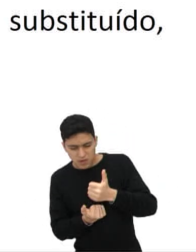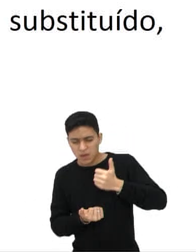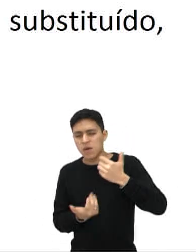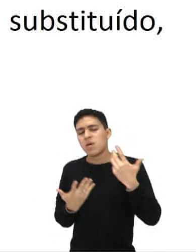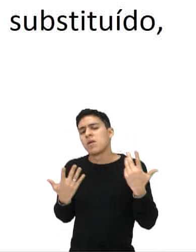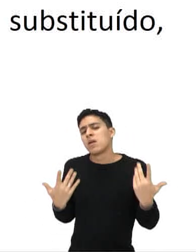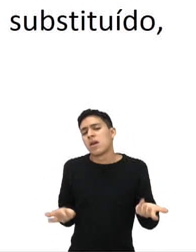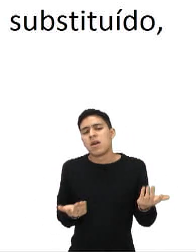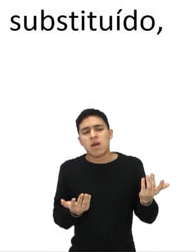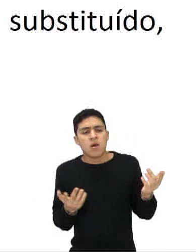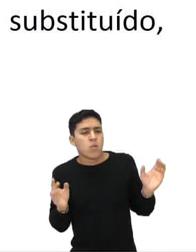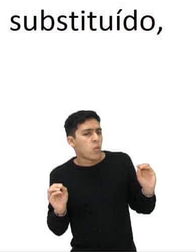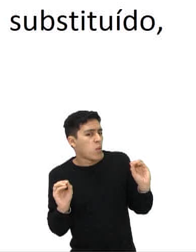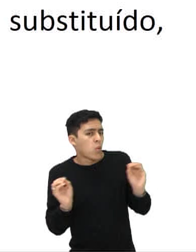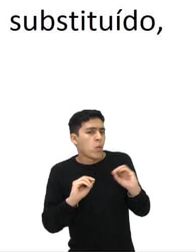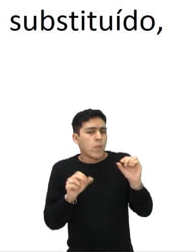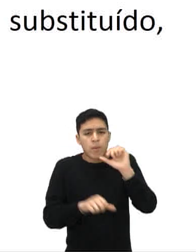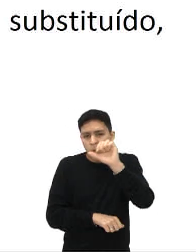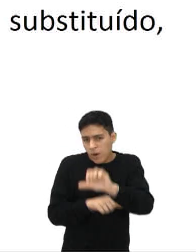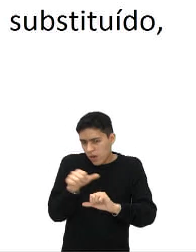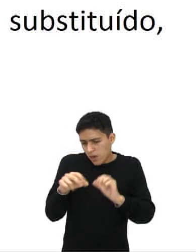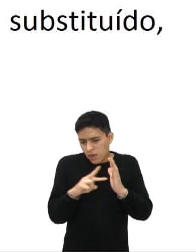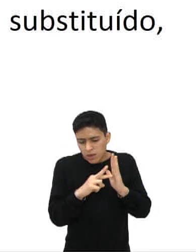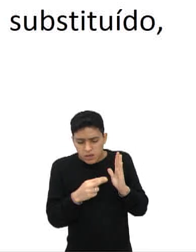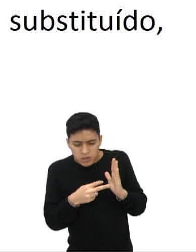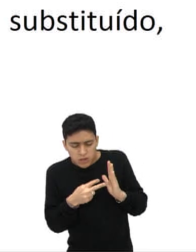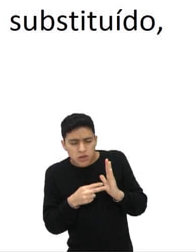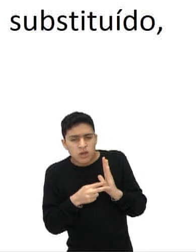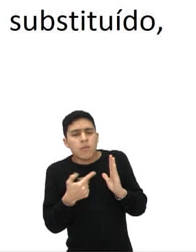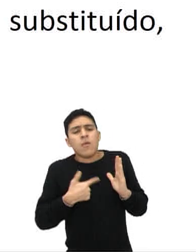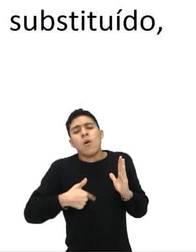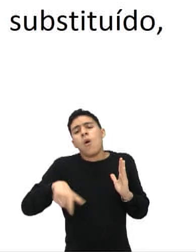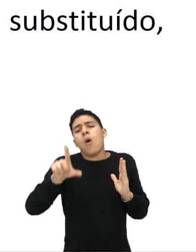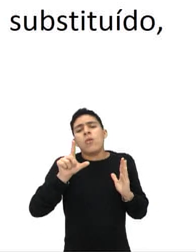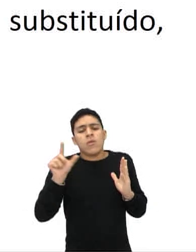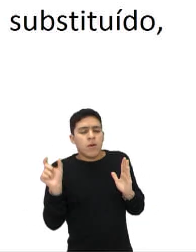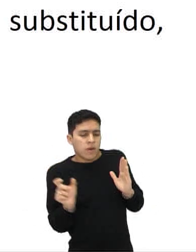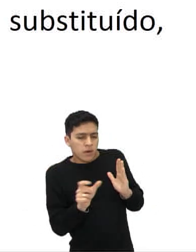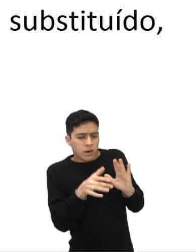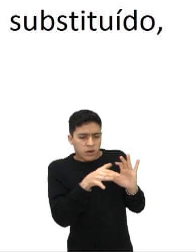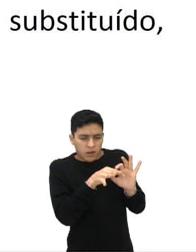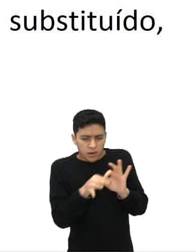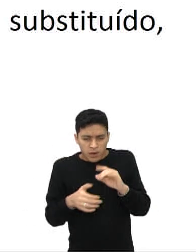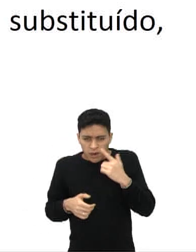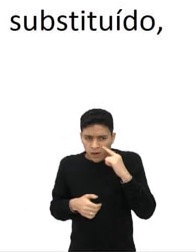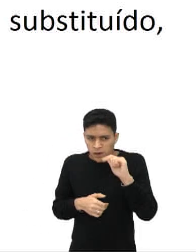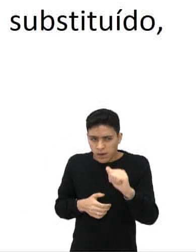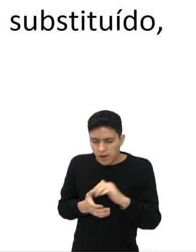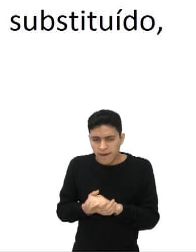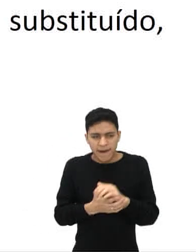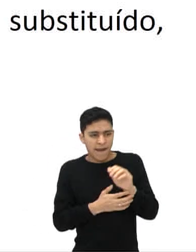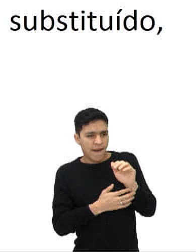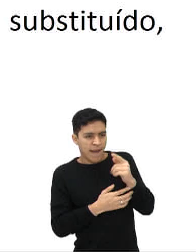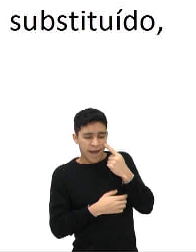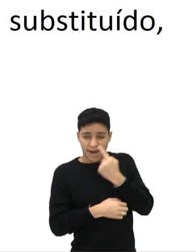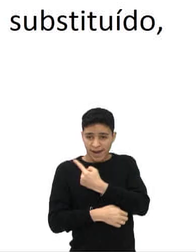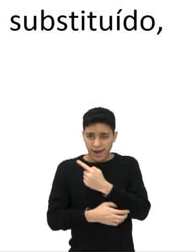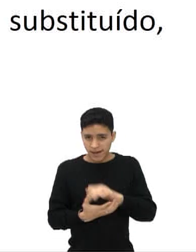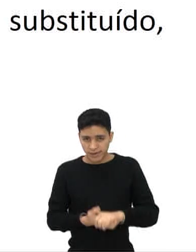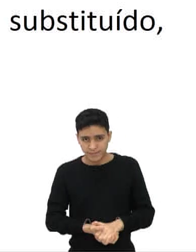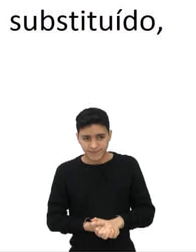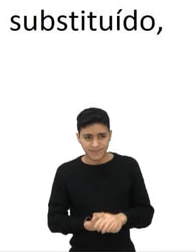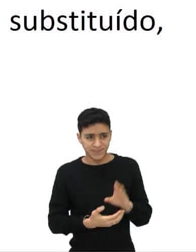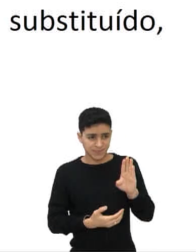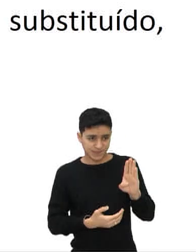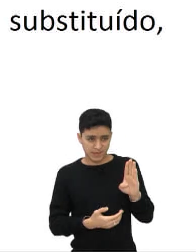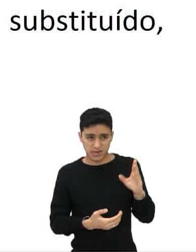substituído sem alterar o sentido por qual outro conectivo? Letra A fim de que. Letra